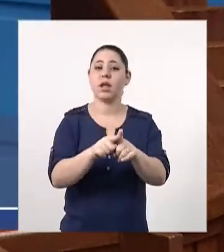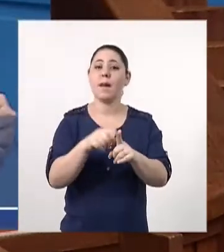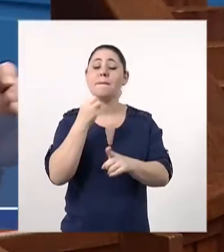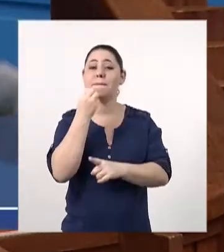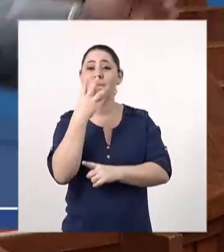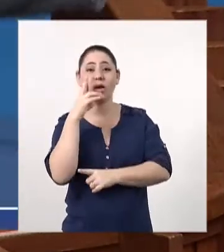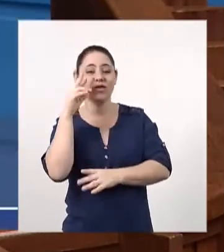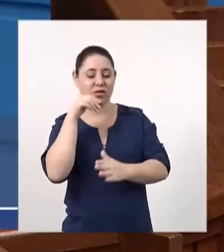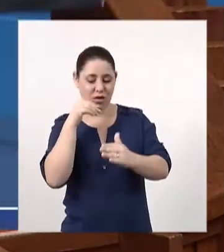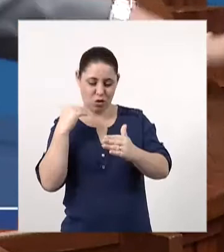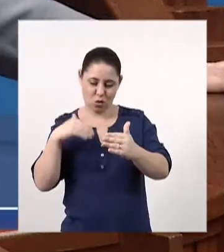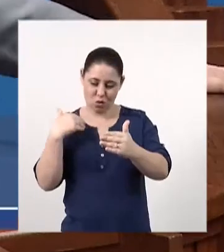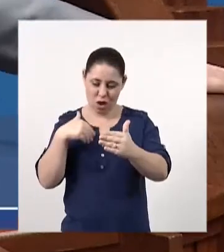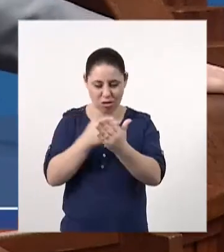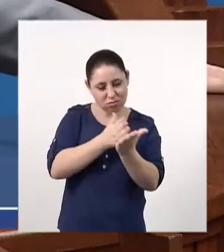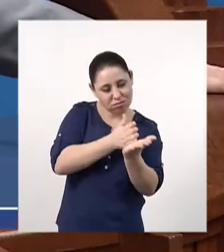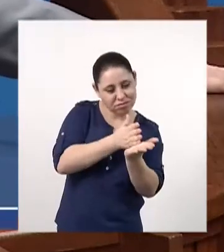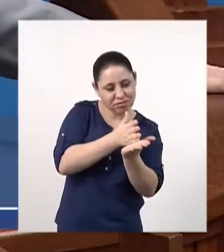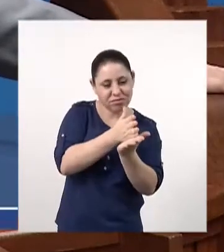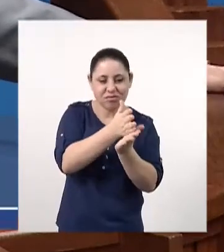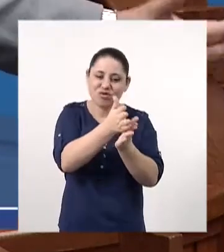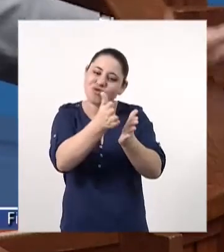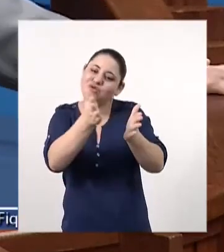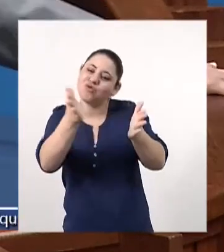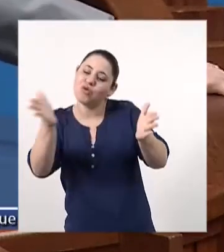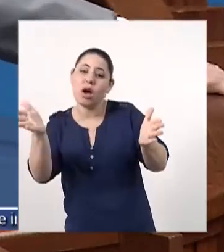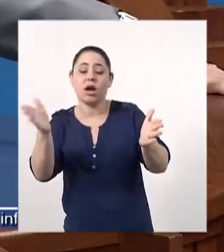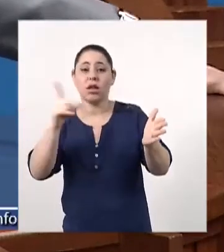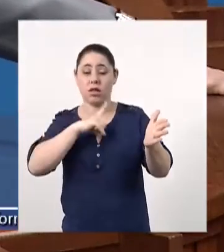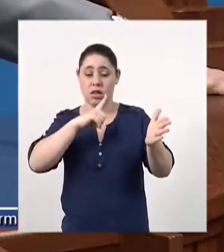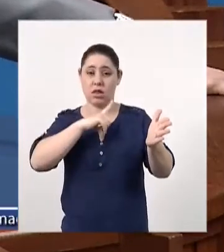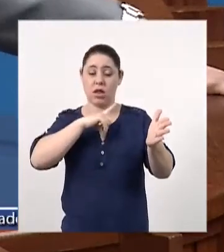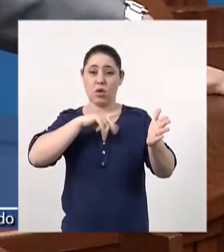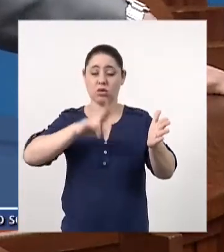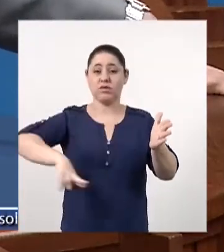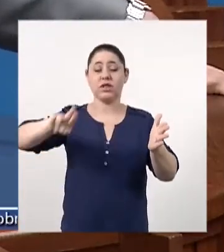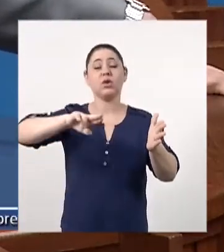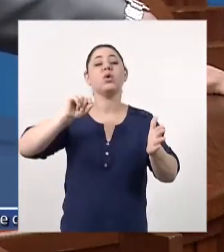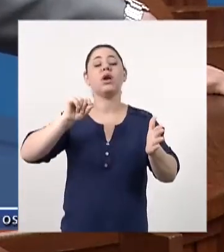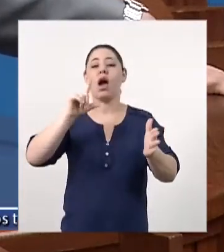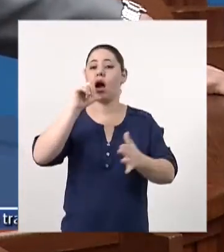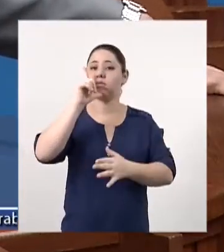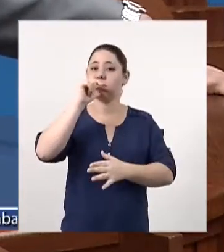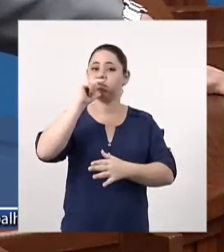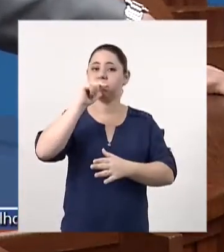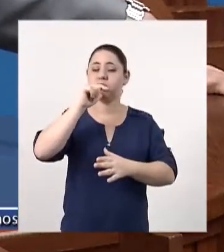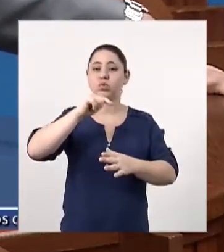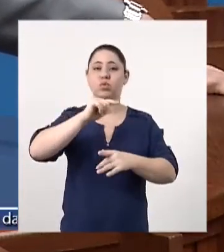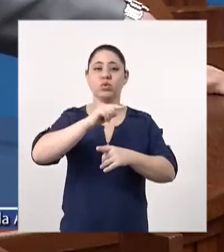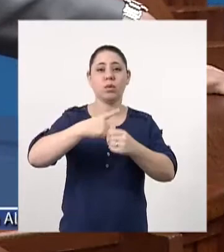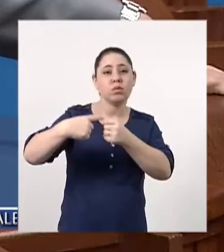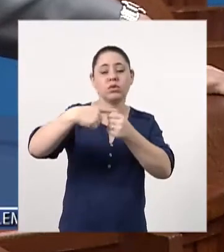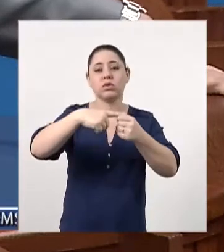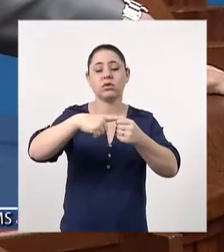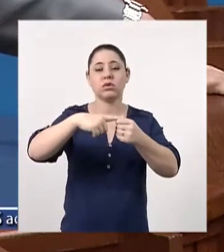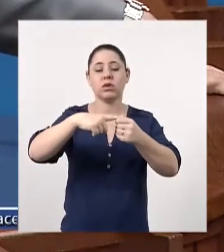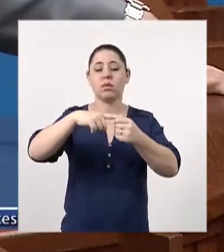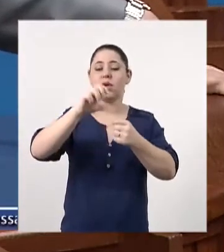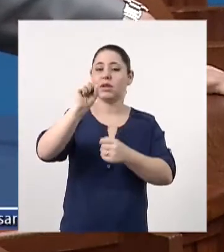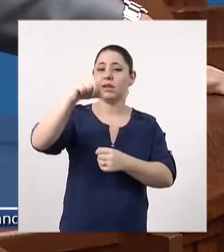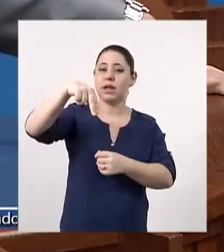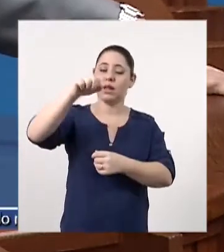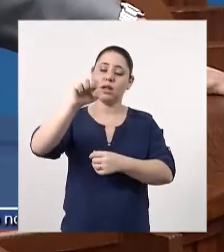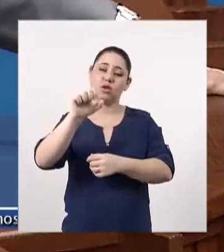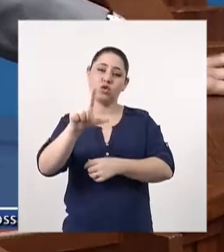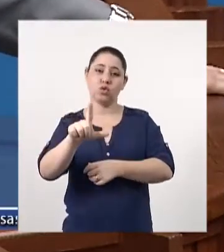ver essa trajetória tendo continuidade, de universalidade praticamente de água nos municípios atendidos pela Sanesul